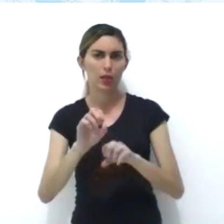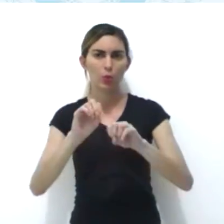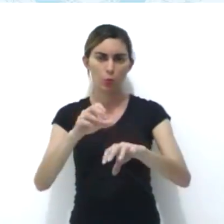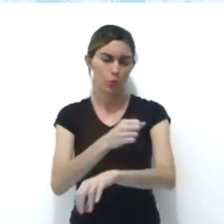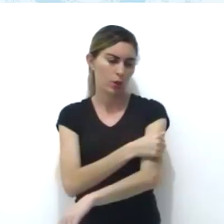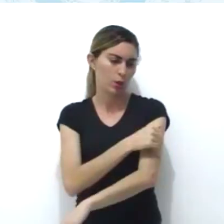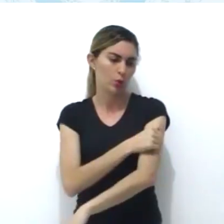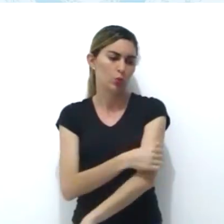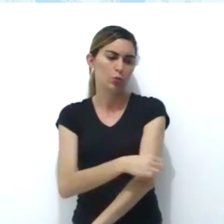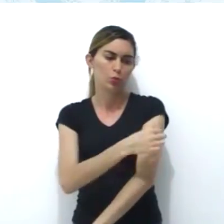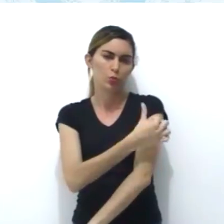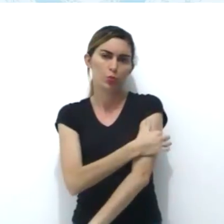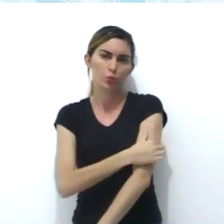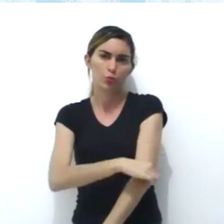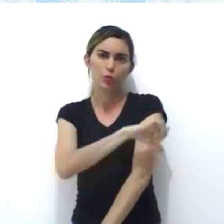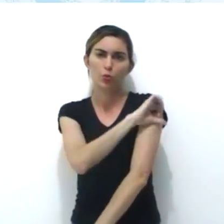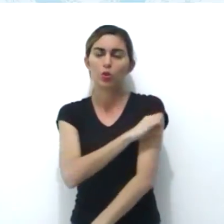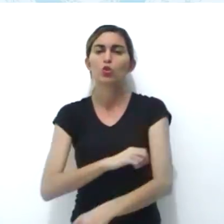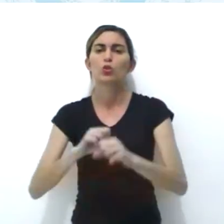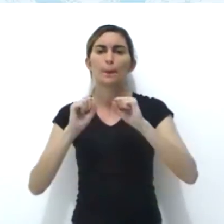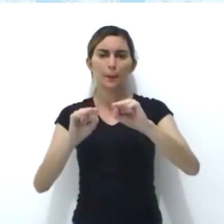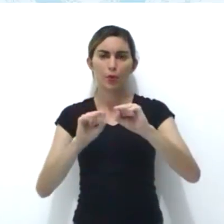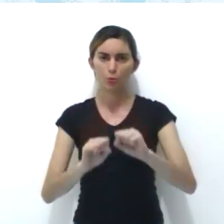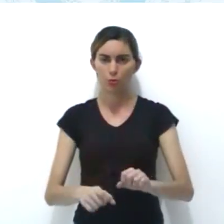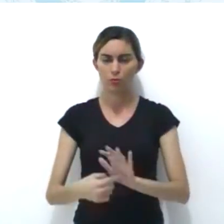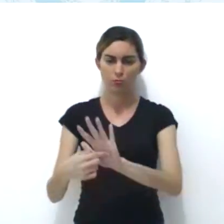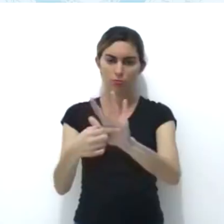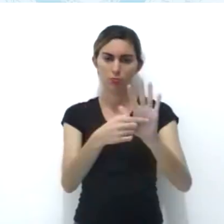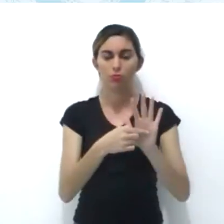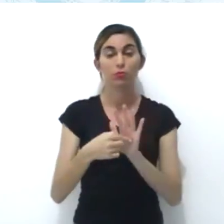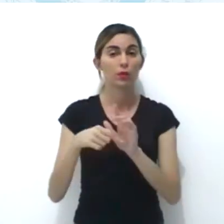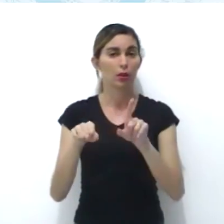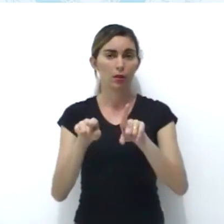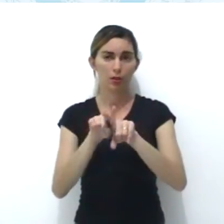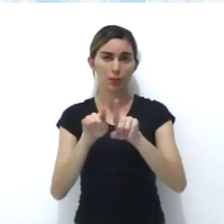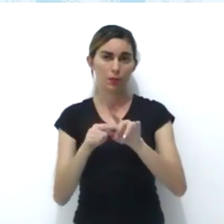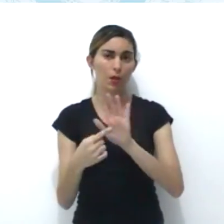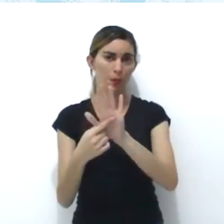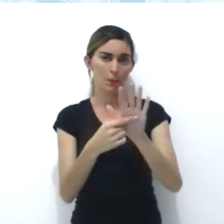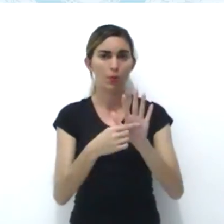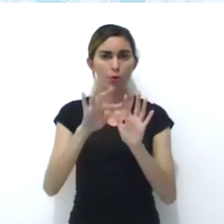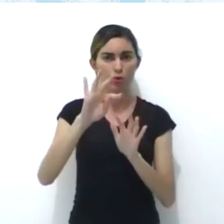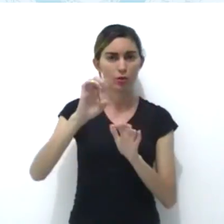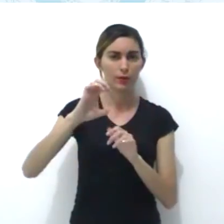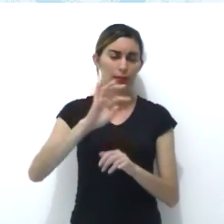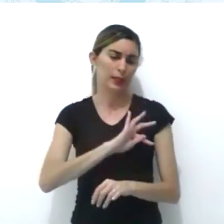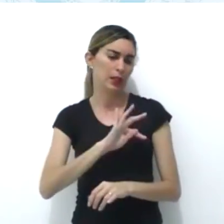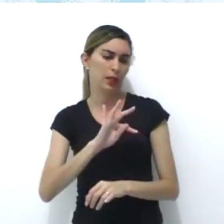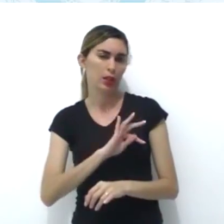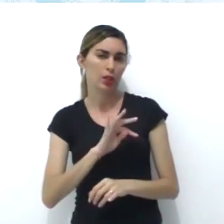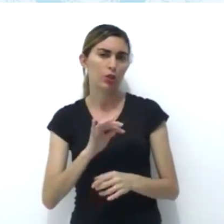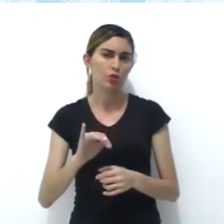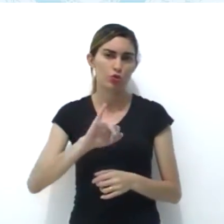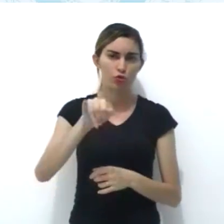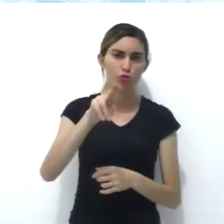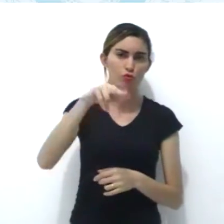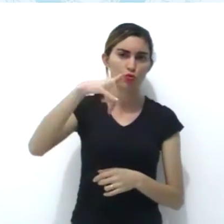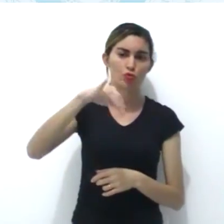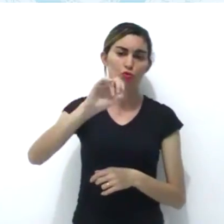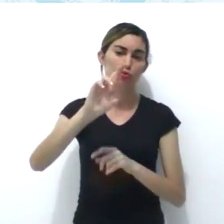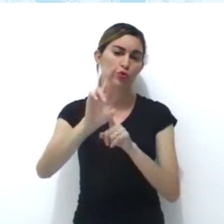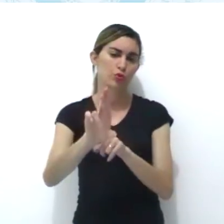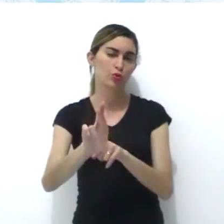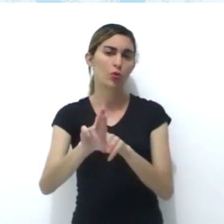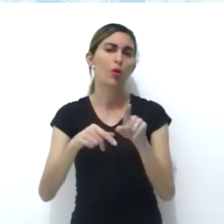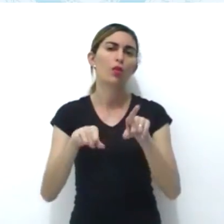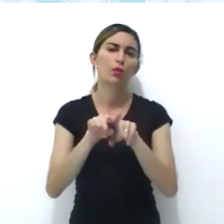alunos do Fundamental 1 já podem apresentar os seus trabalhos. E a Mostratec Júnior, do mesmo jeito que a